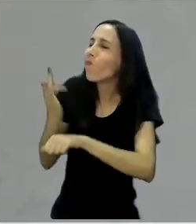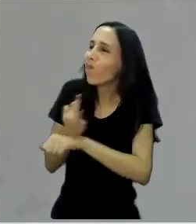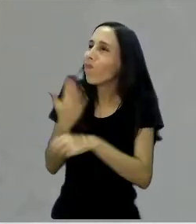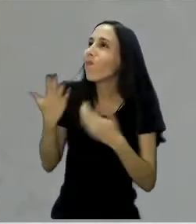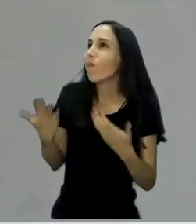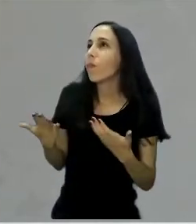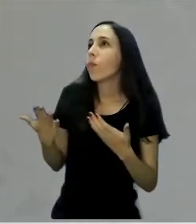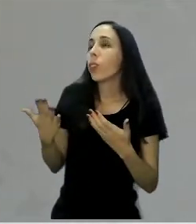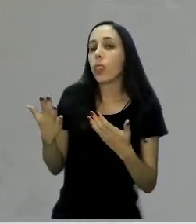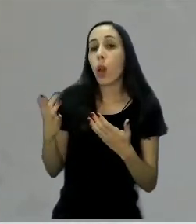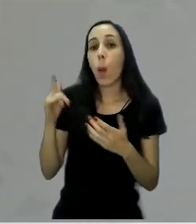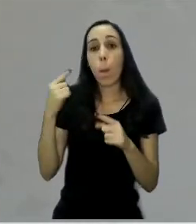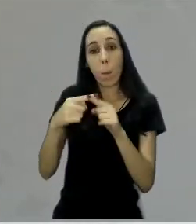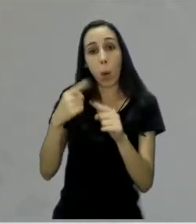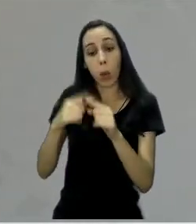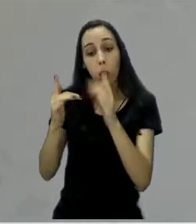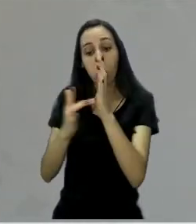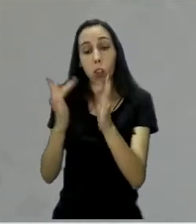conseguir aguentar.